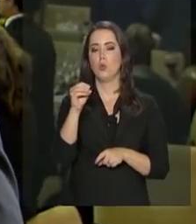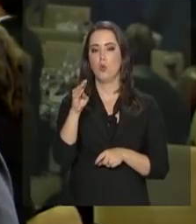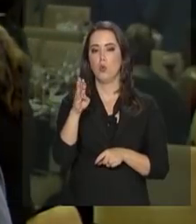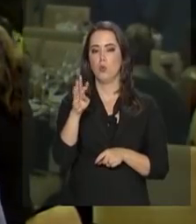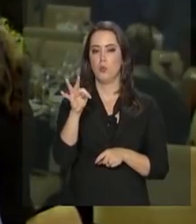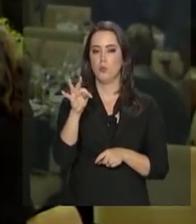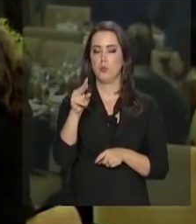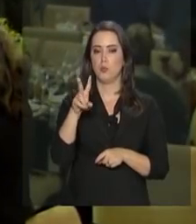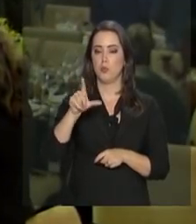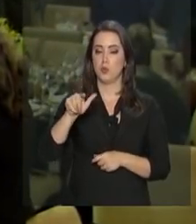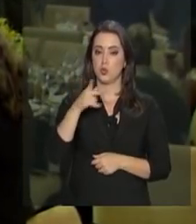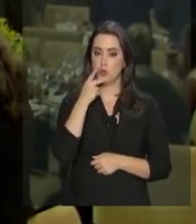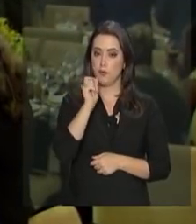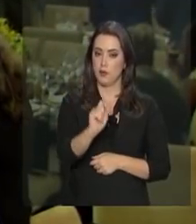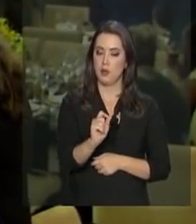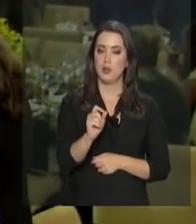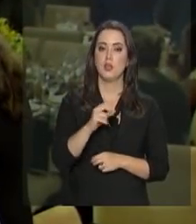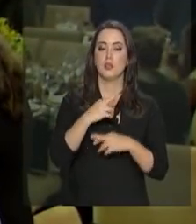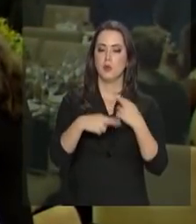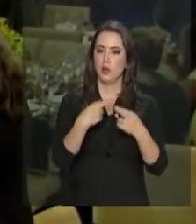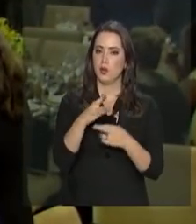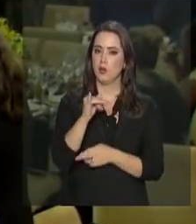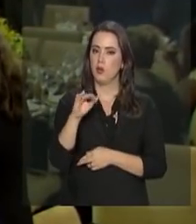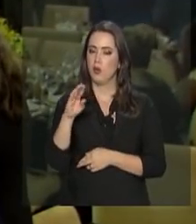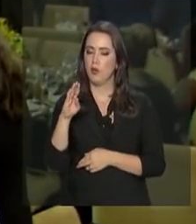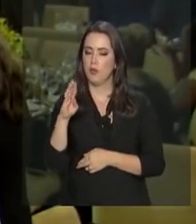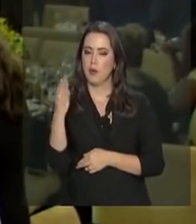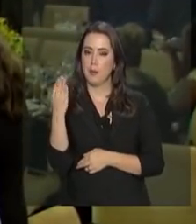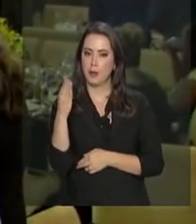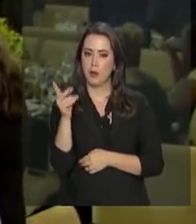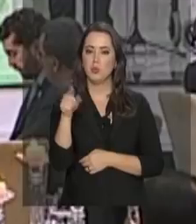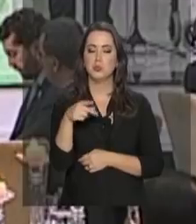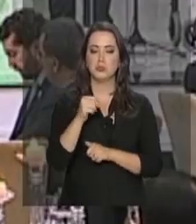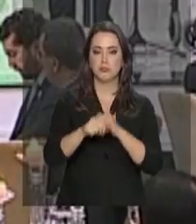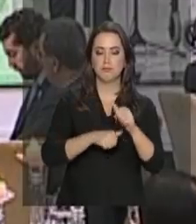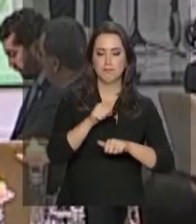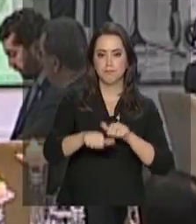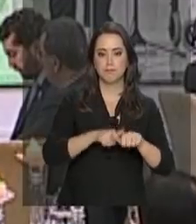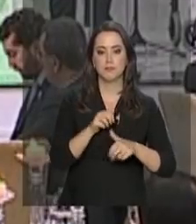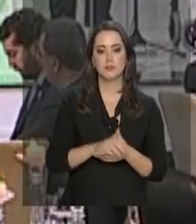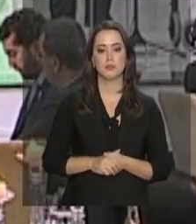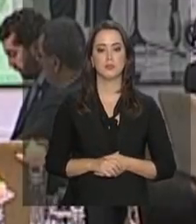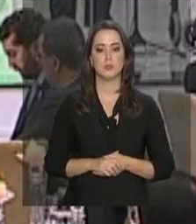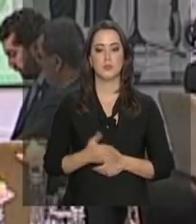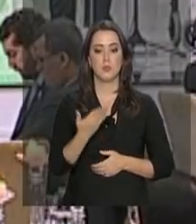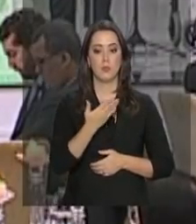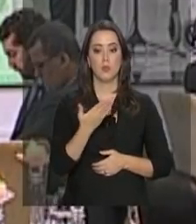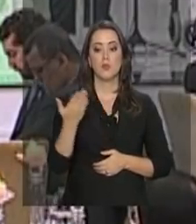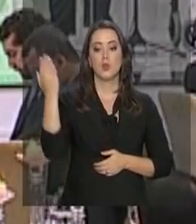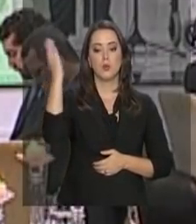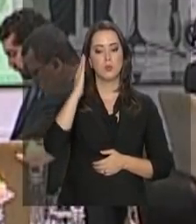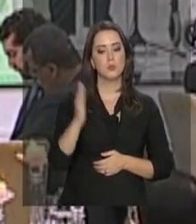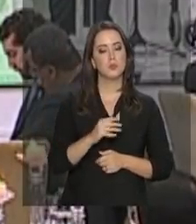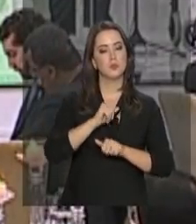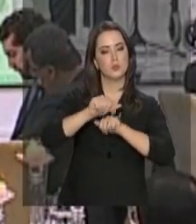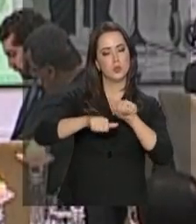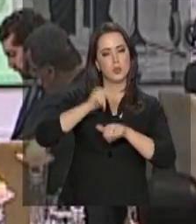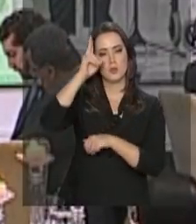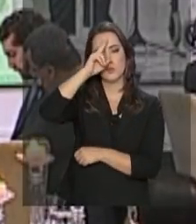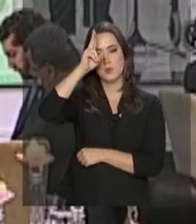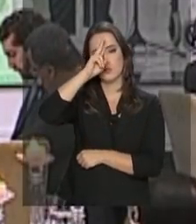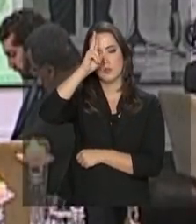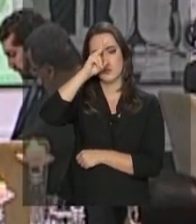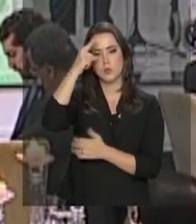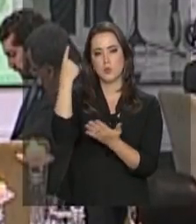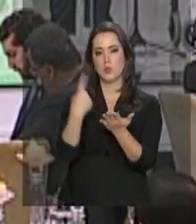o renova bill é um programa de transformação como renovo hábil brasil fez história e